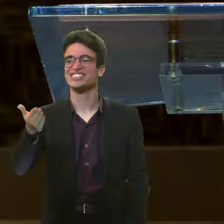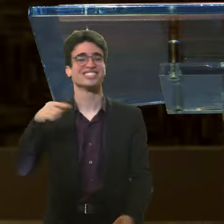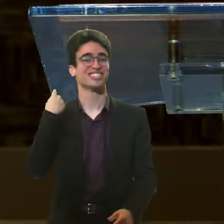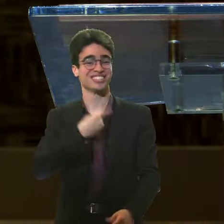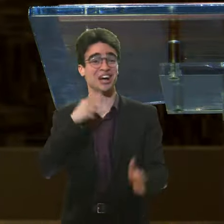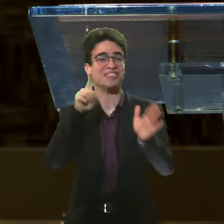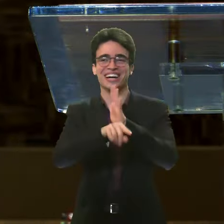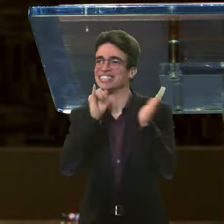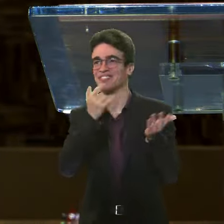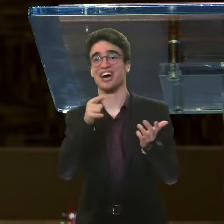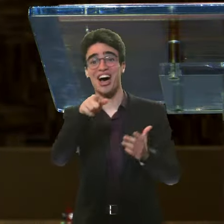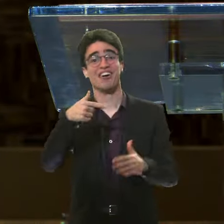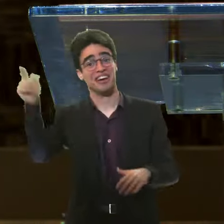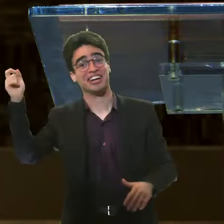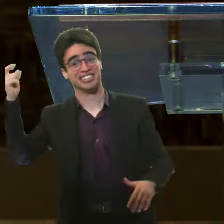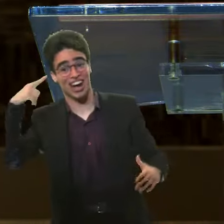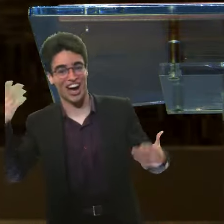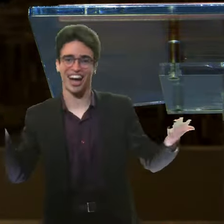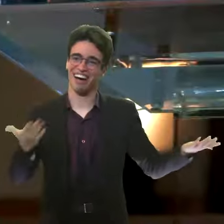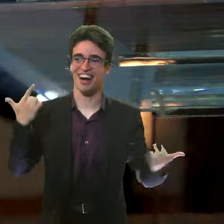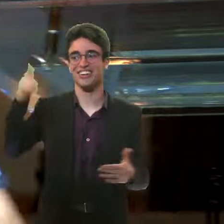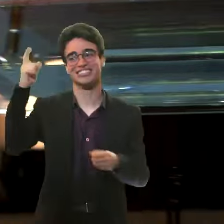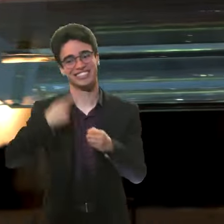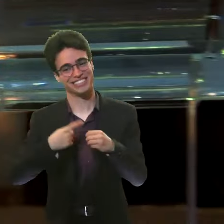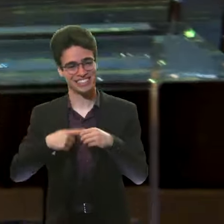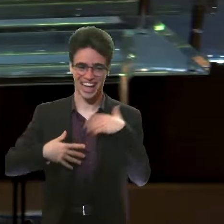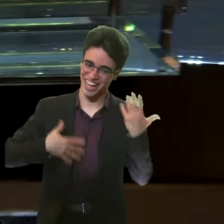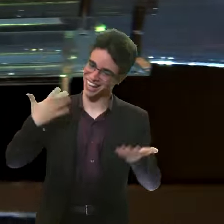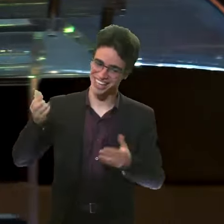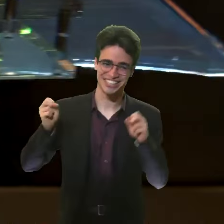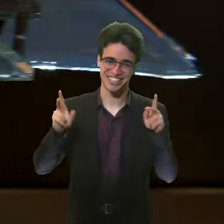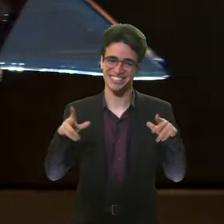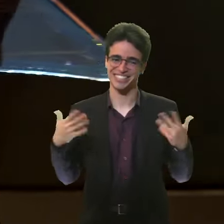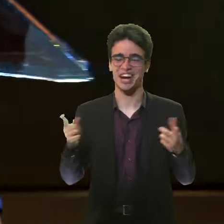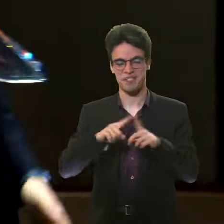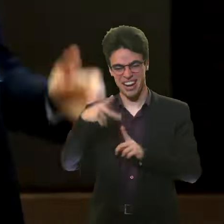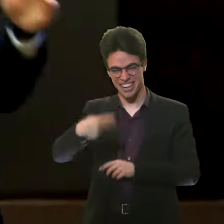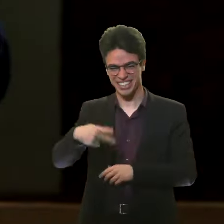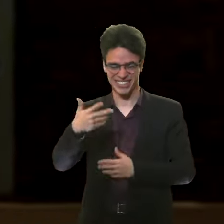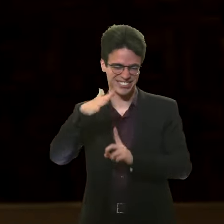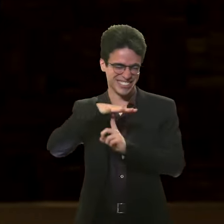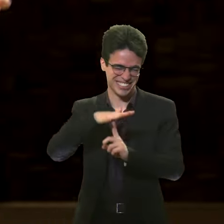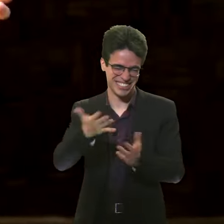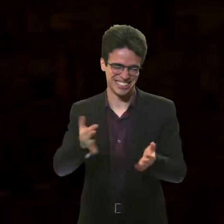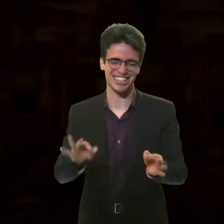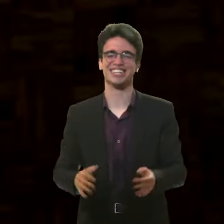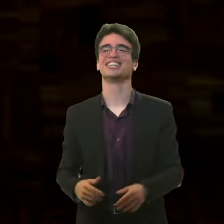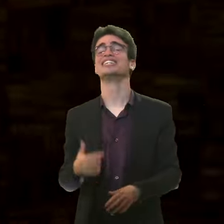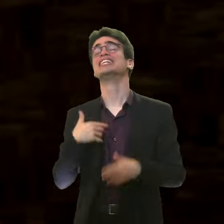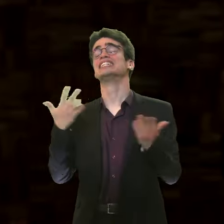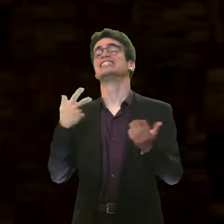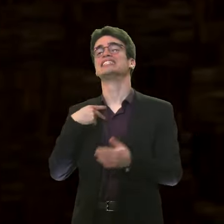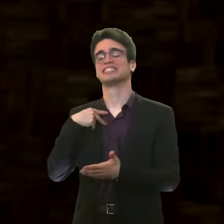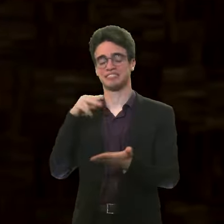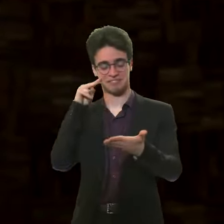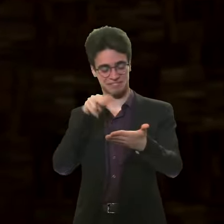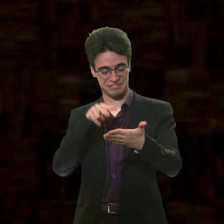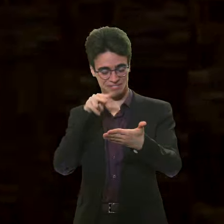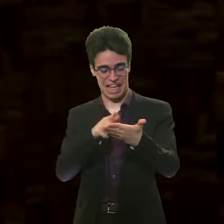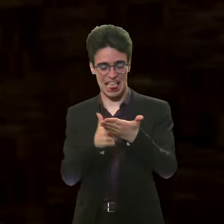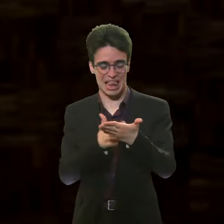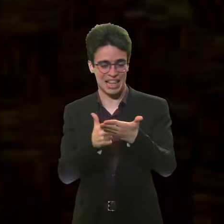quando você foi com sol, quando você viajou para fora, outra cidade, outro estado. E eu lembro, eu ouvi isso muitas vezes, e no livro ele